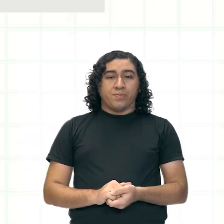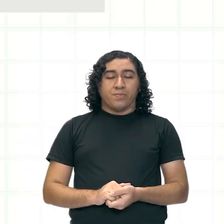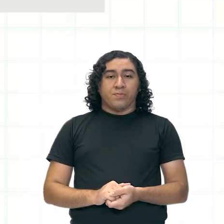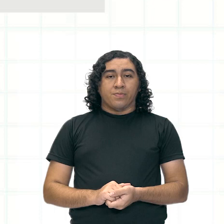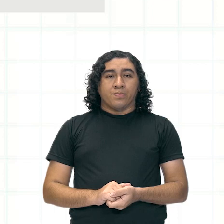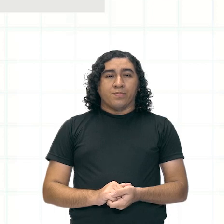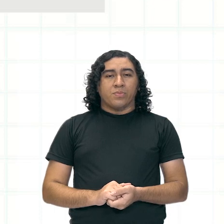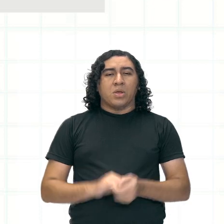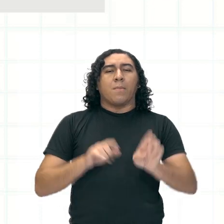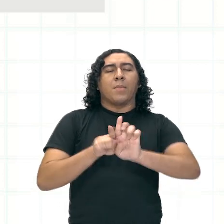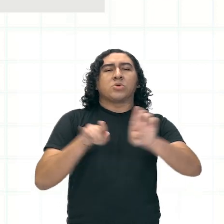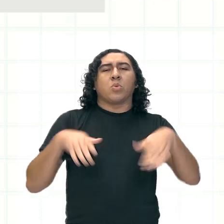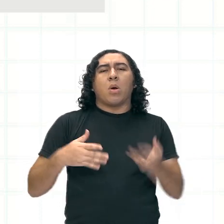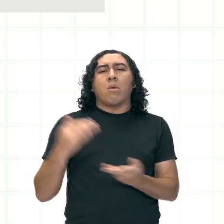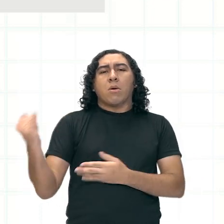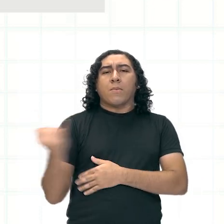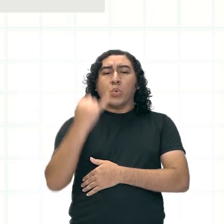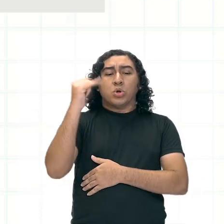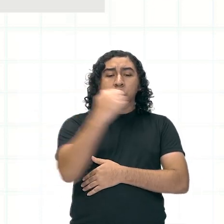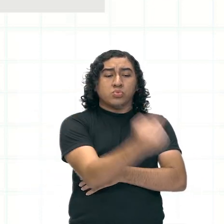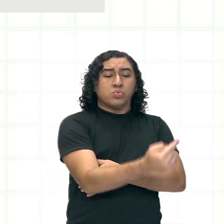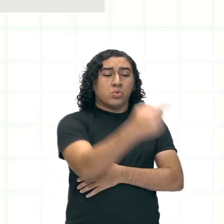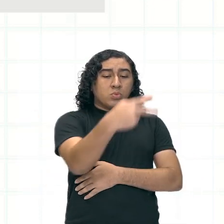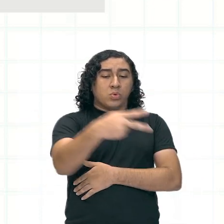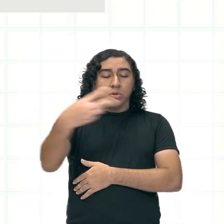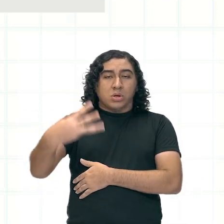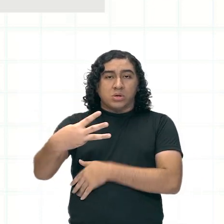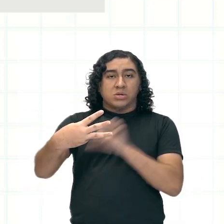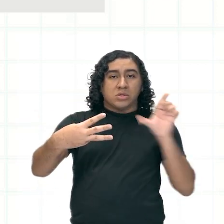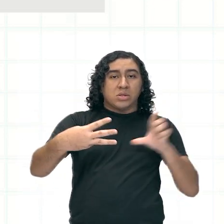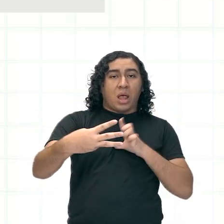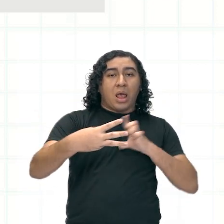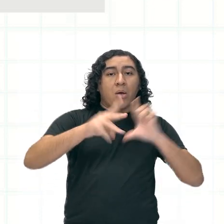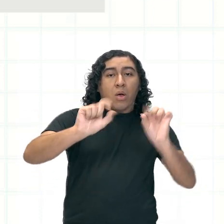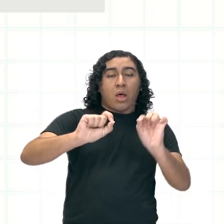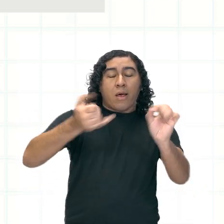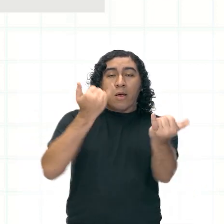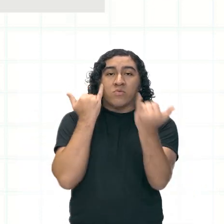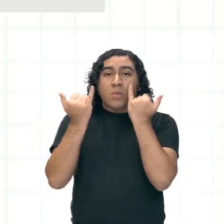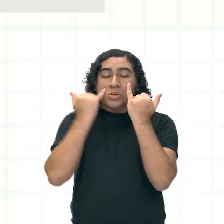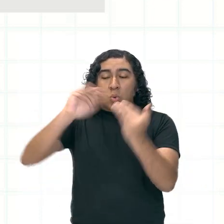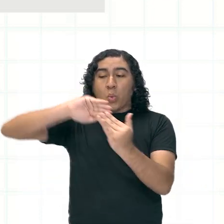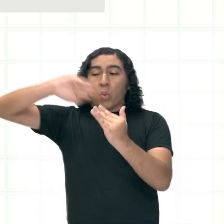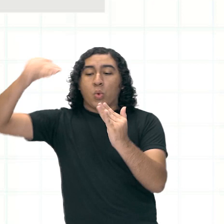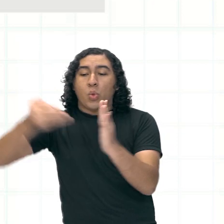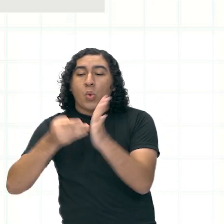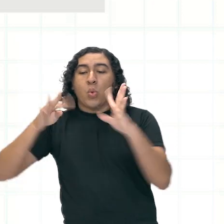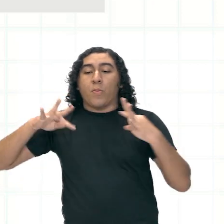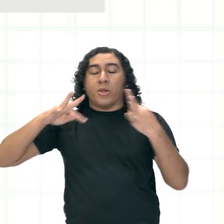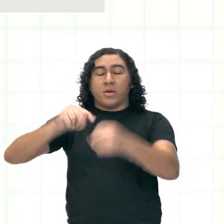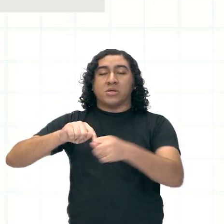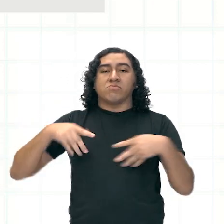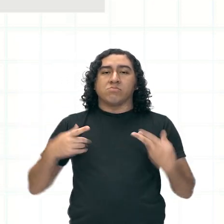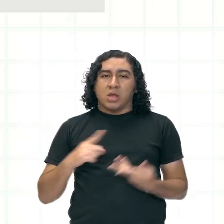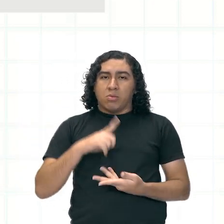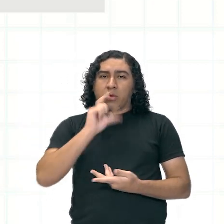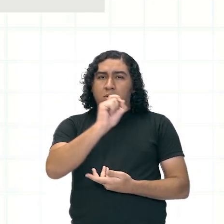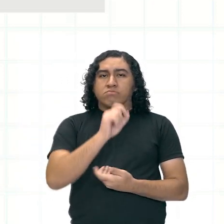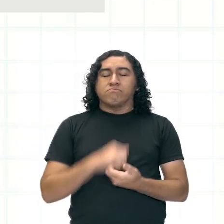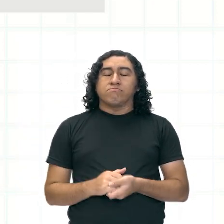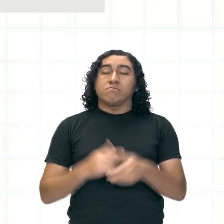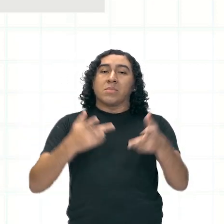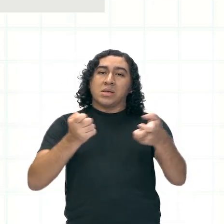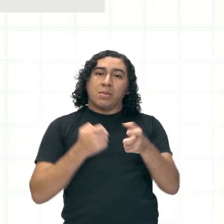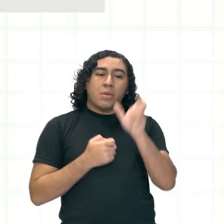dessas palavras, qual é a mais importante? Qual é a que funciona, que faz parte do núcleo do sujeito? A gente percebe